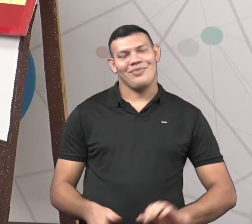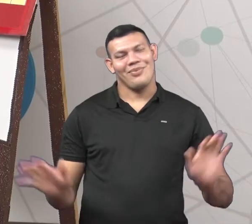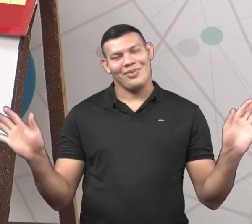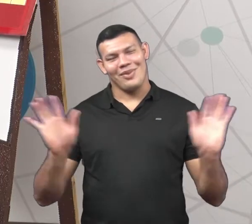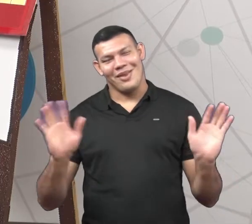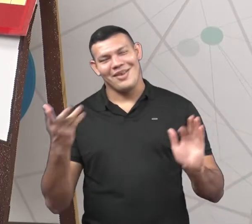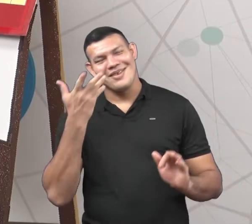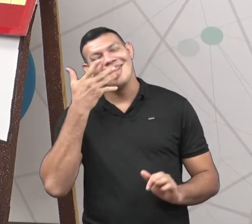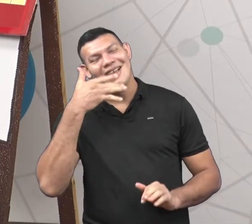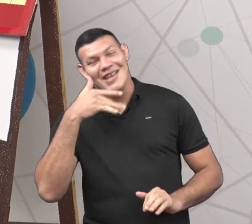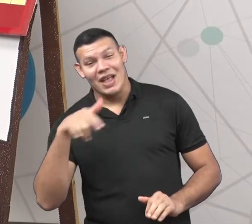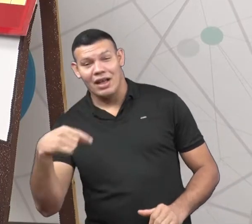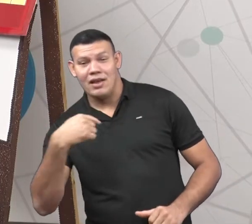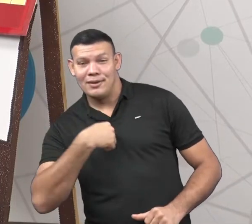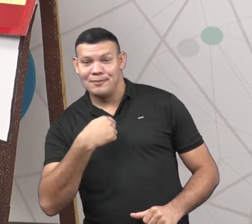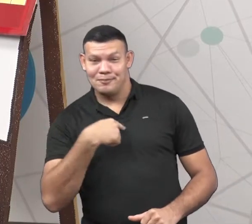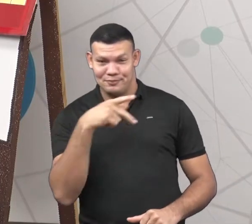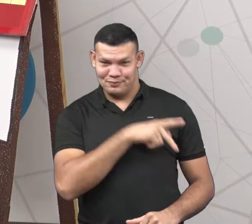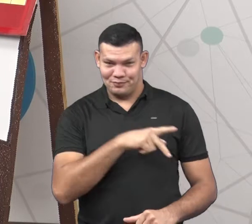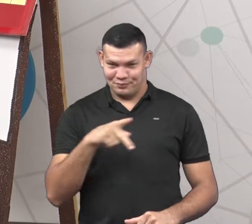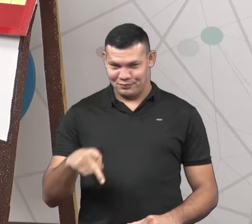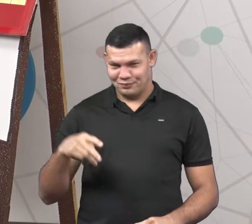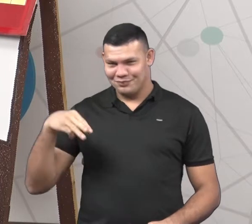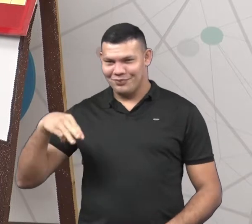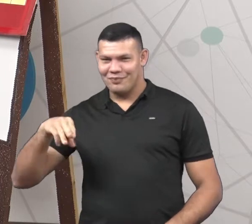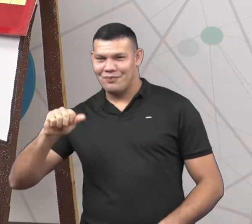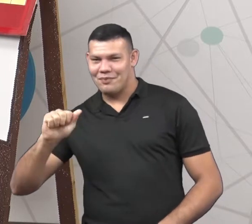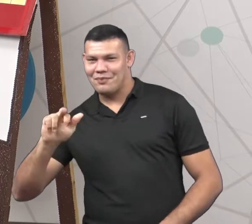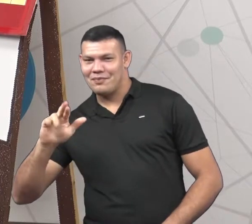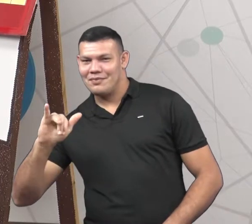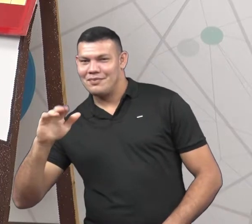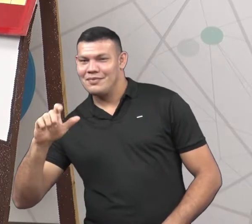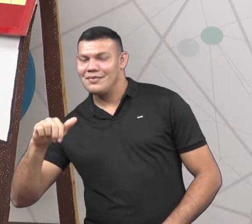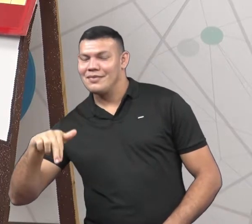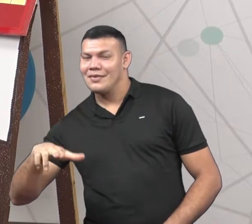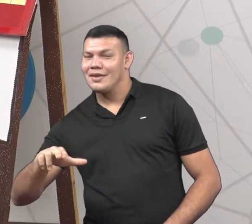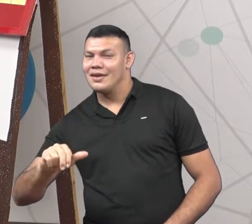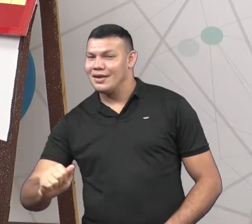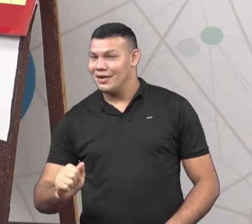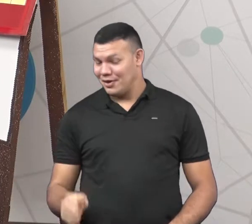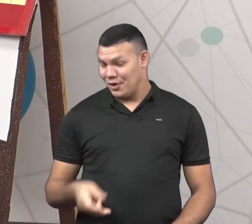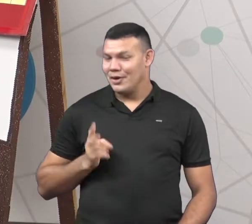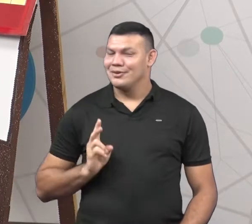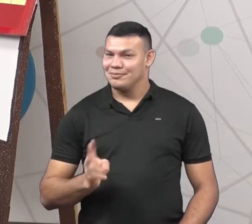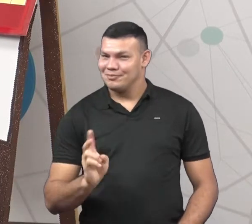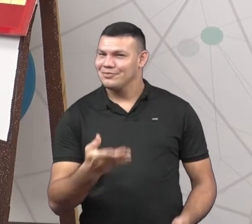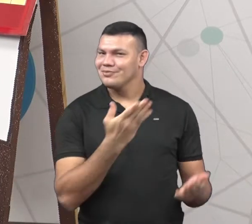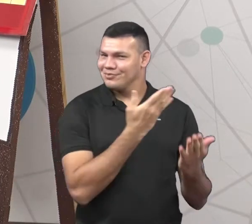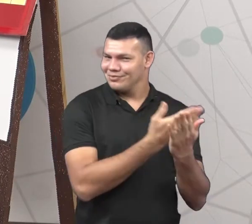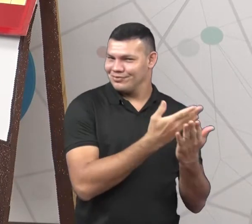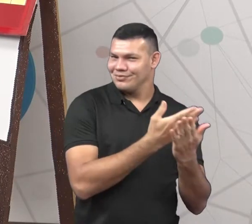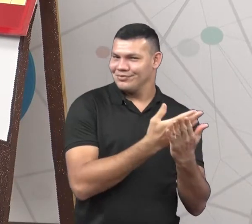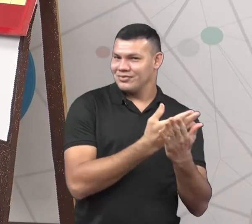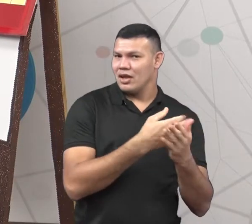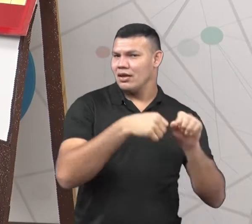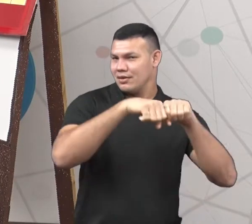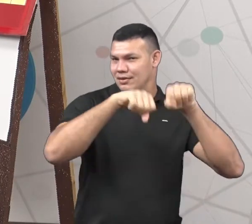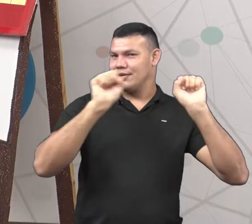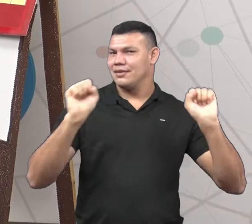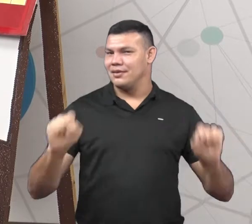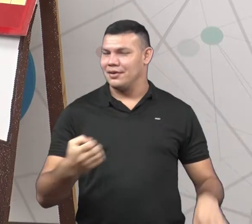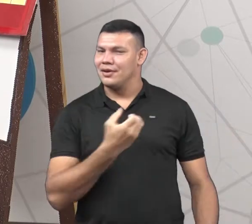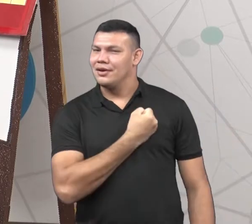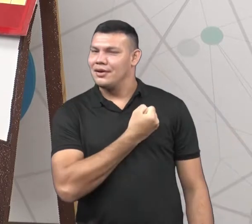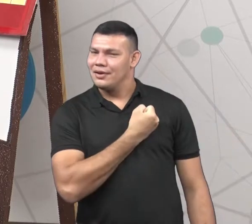crianças, eu sou a professora Marina. Estamos aqui para dar continuidade à nossa aula sobre o sistema de numeração decimal.